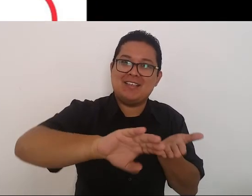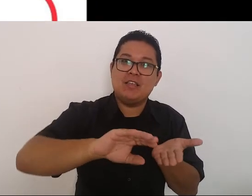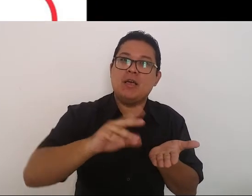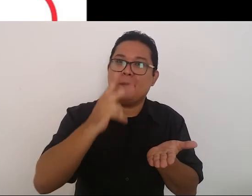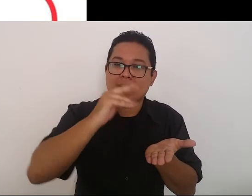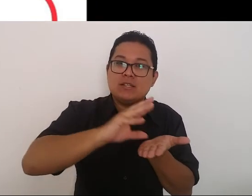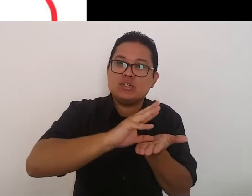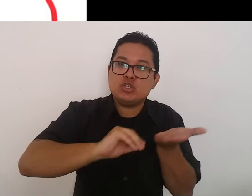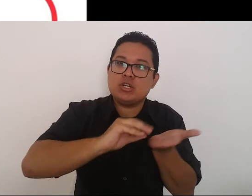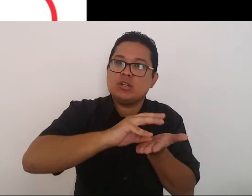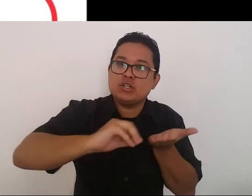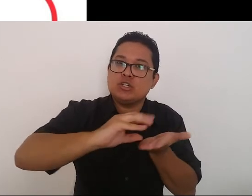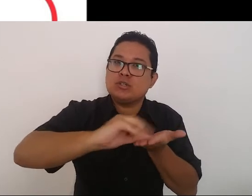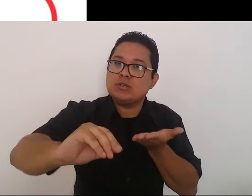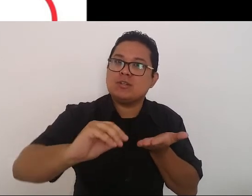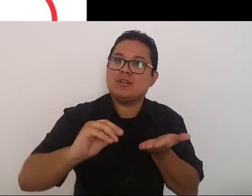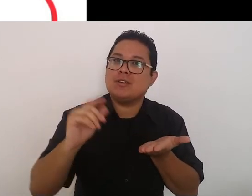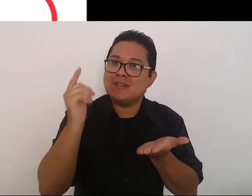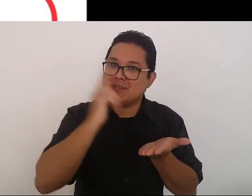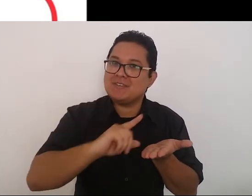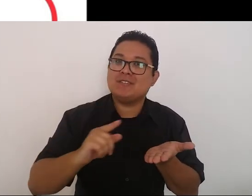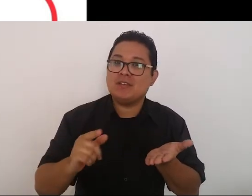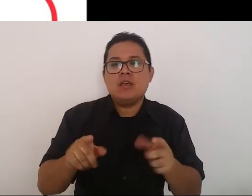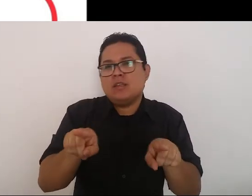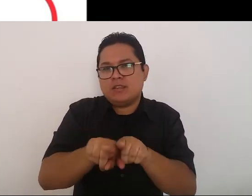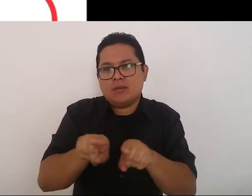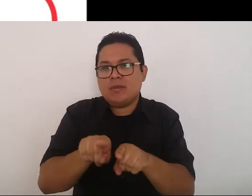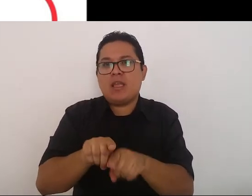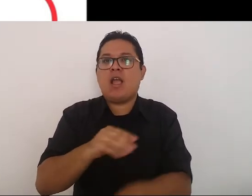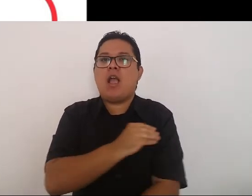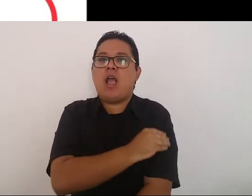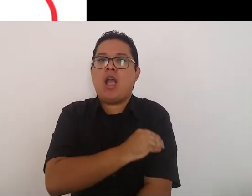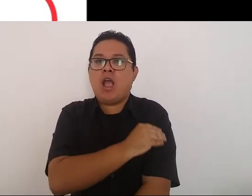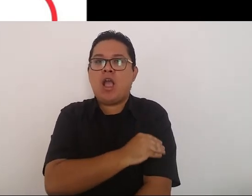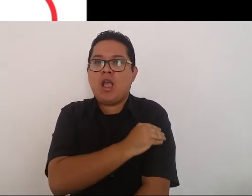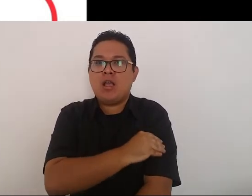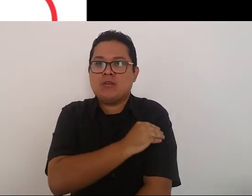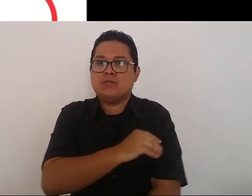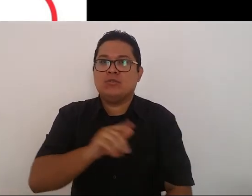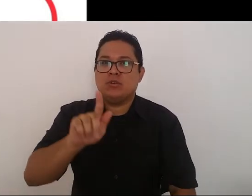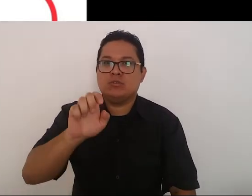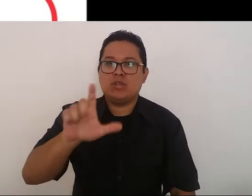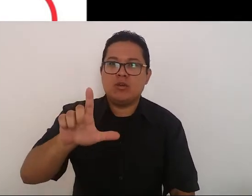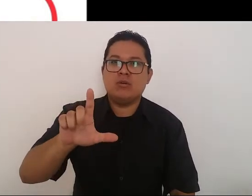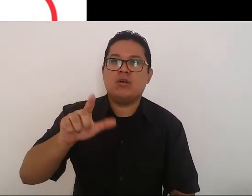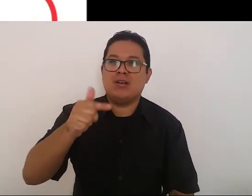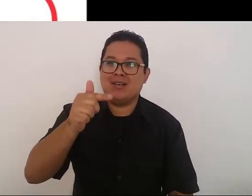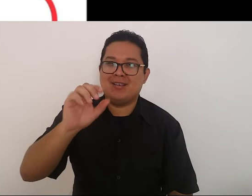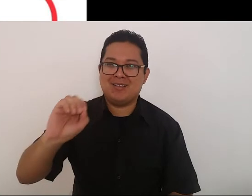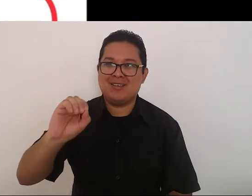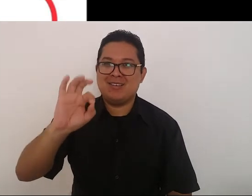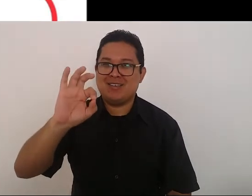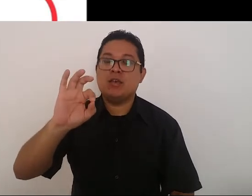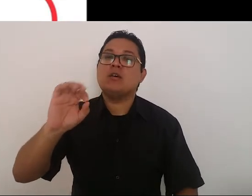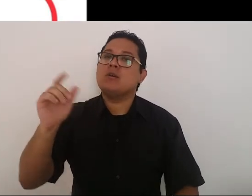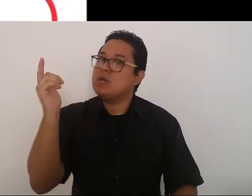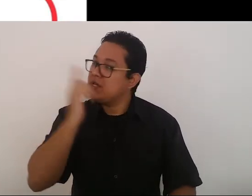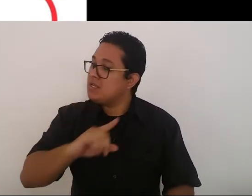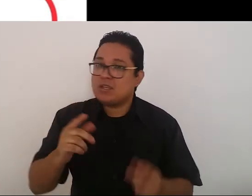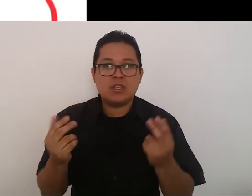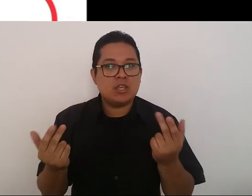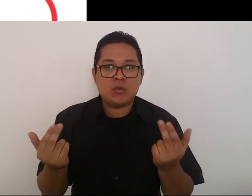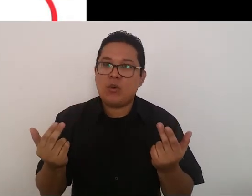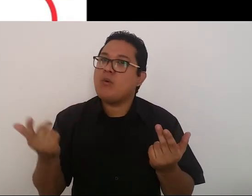mesma coisa. Não é uma molécula anfipática, mas aí você pode perguntar para o professor de química como que ele vai lá atuar para lisar